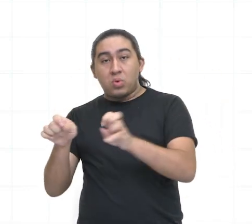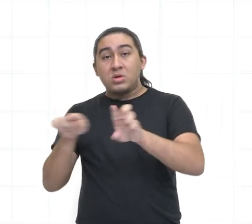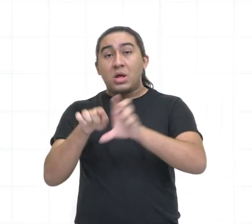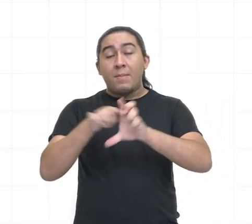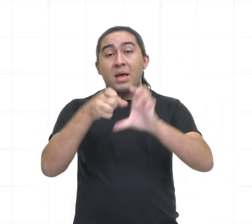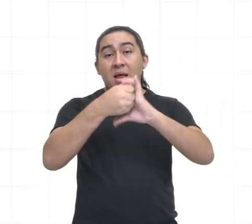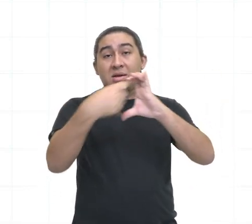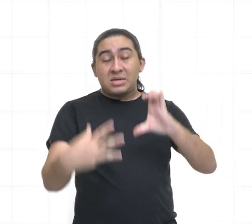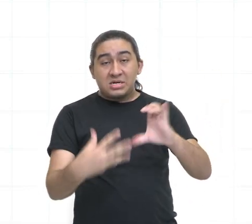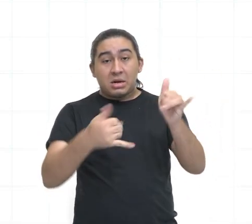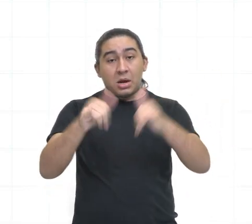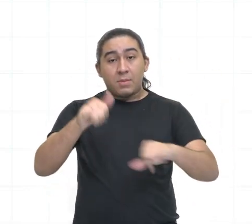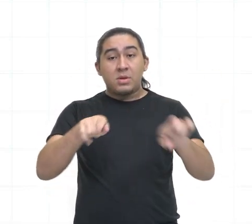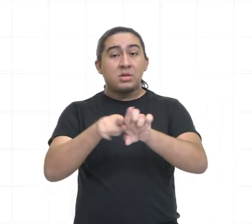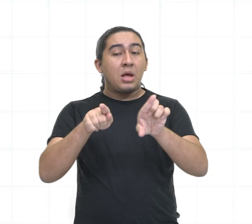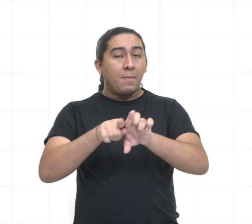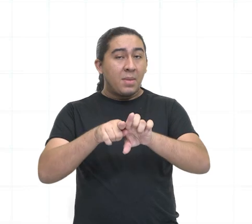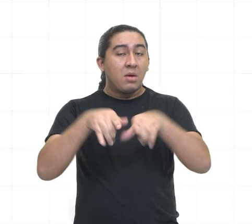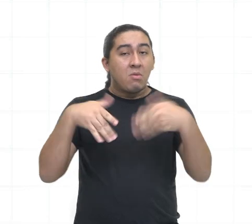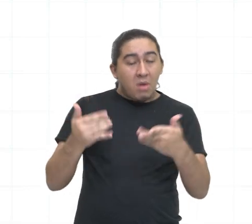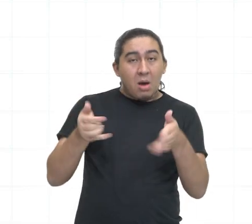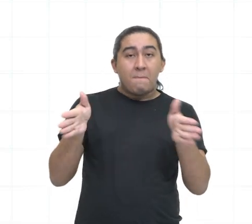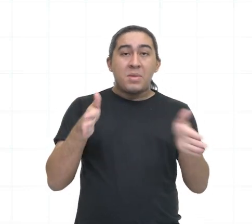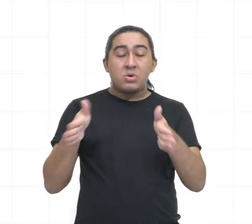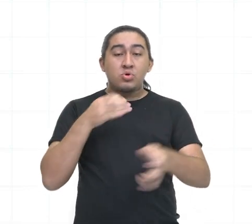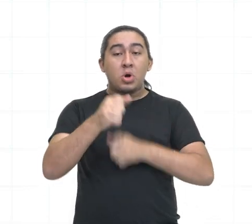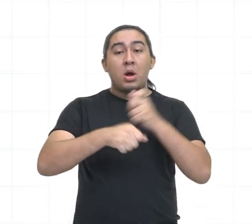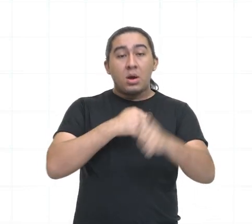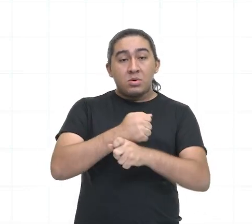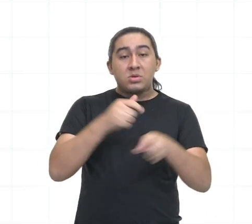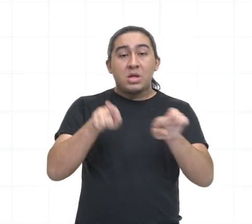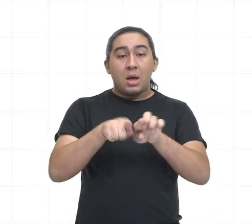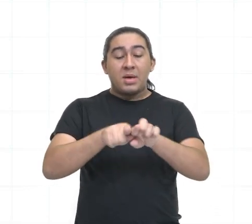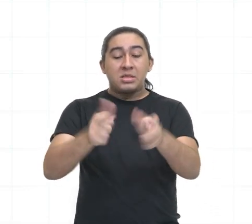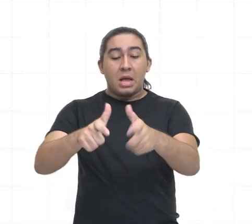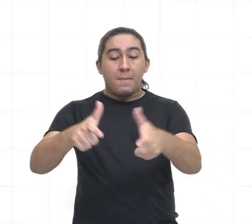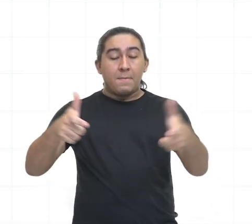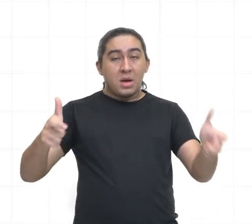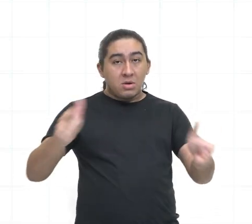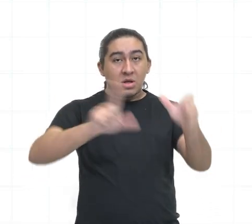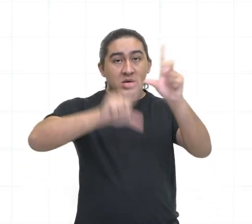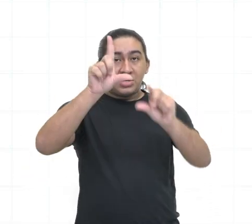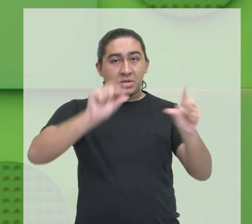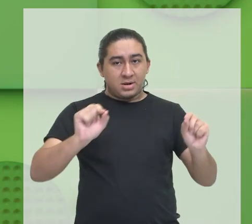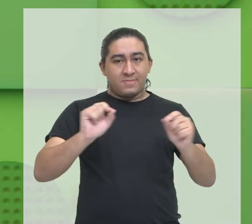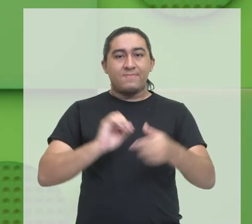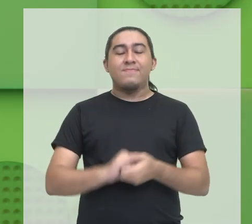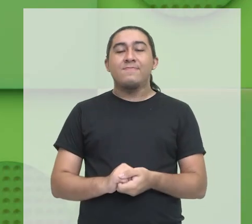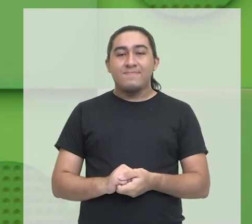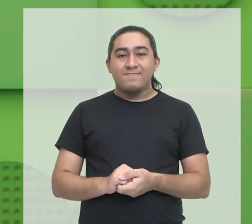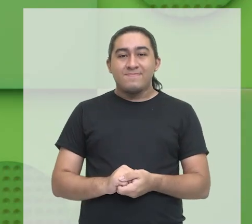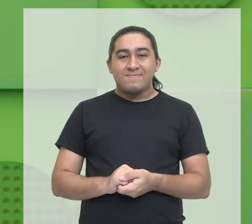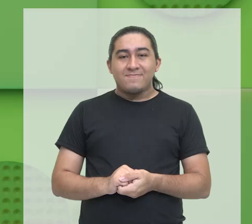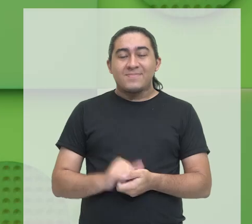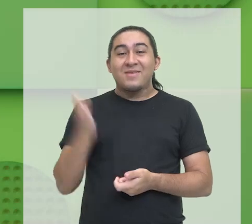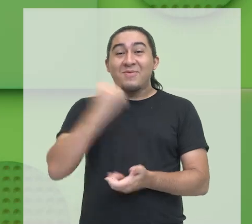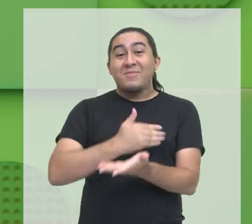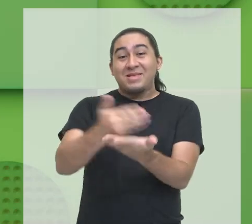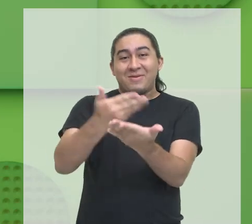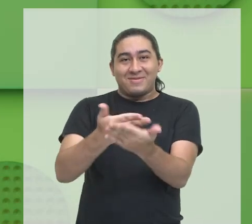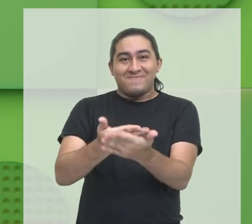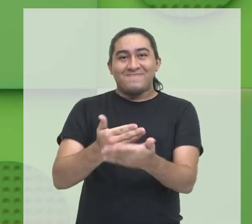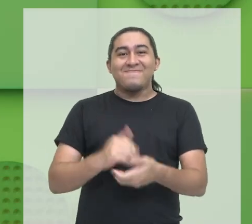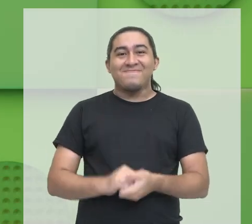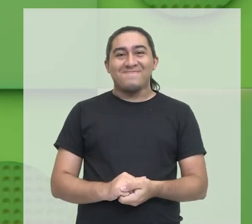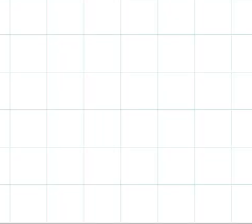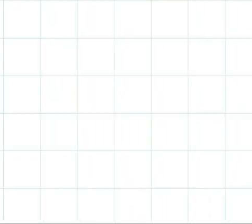de estrelas, idade e tamanho das estrelas, melhor dizendo. Vamos lá para a nossa aula,